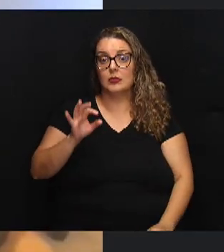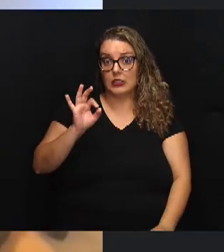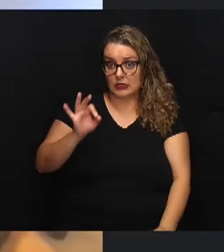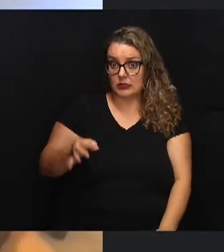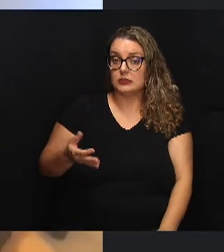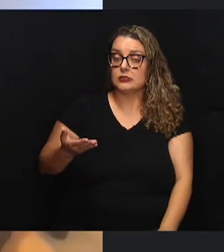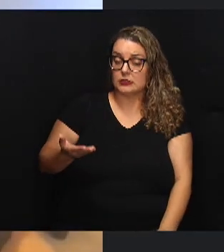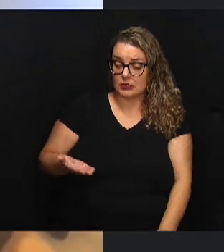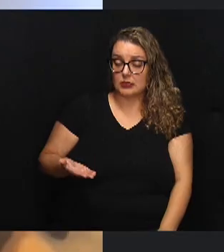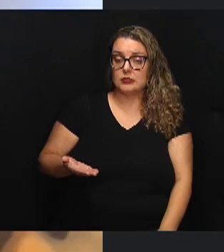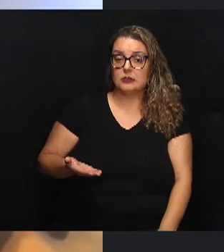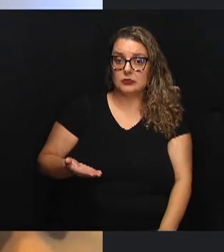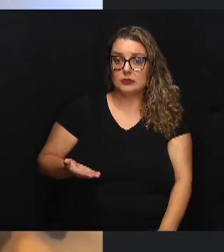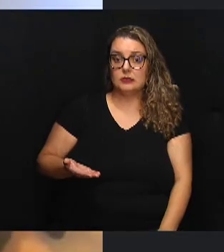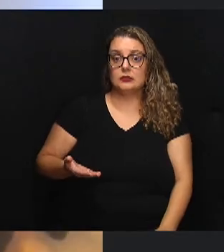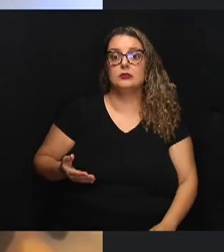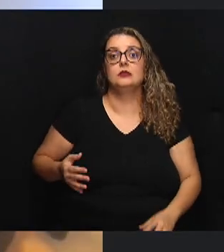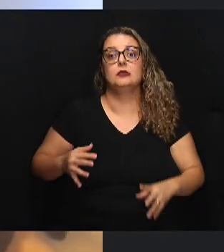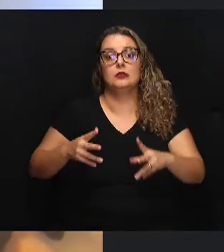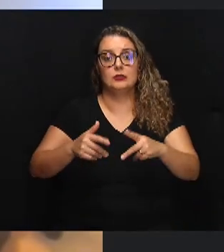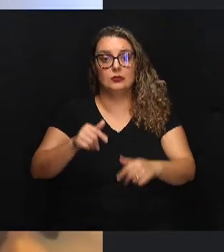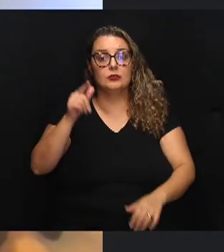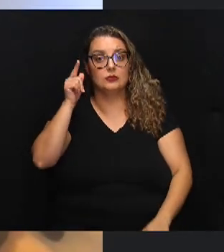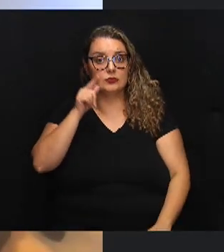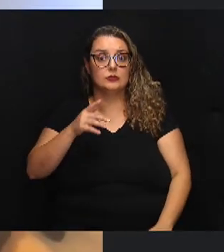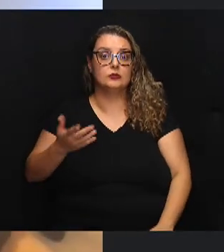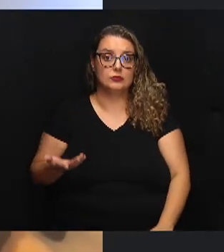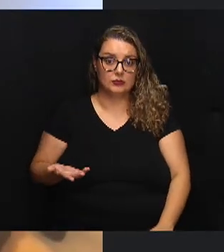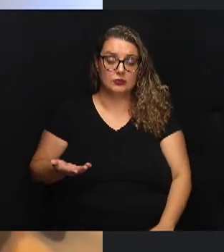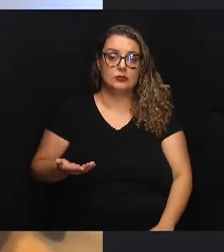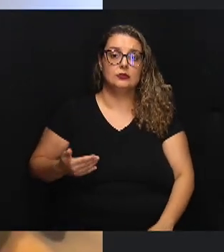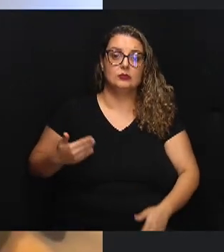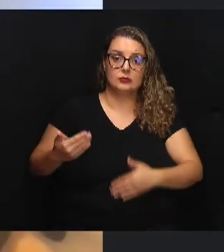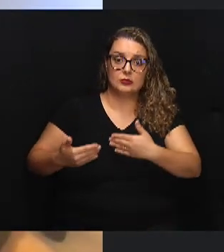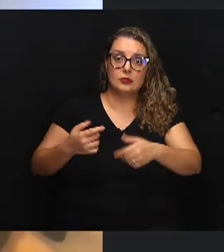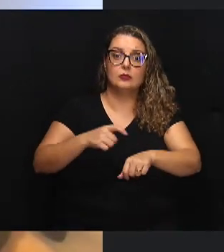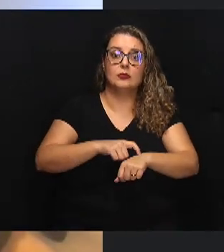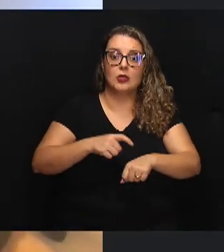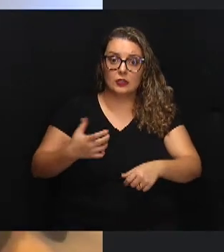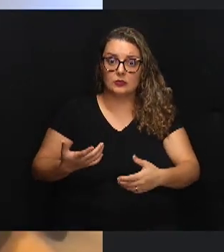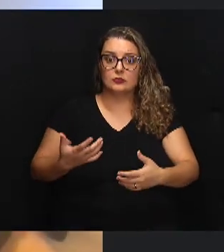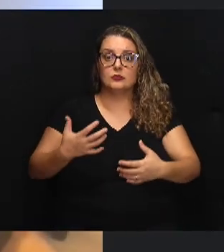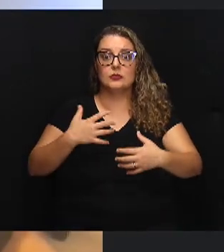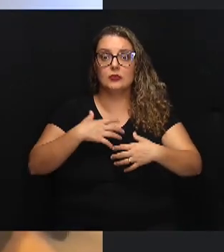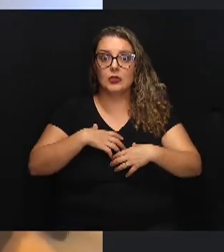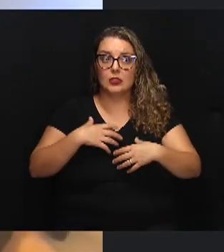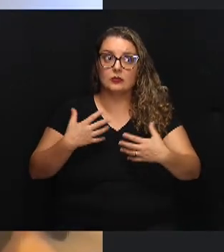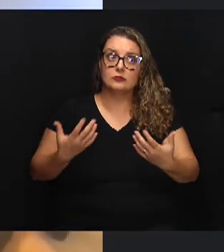assertiva. E todo mundo consegue, né, passar por essa situação de forma mais